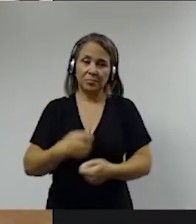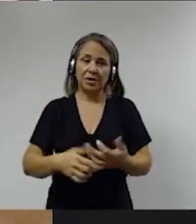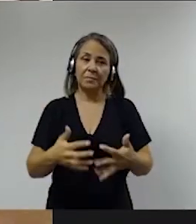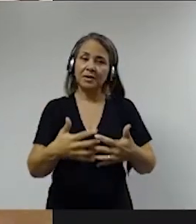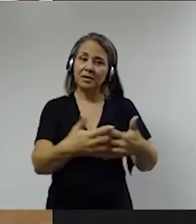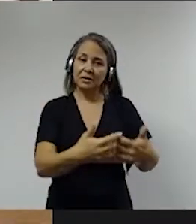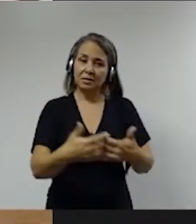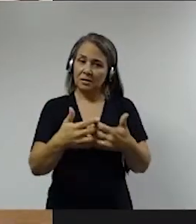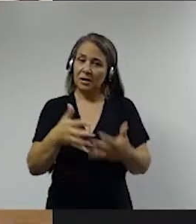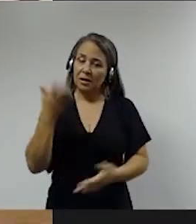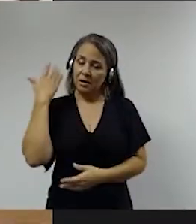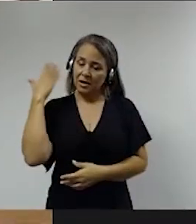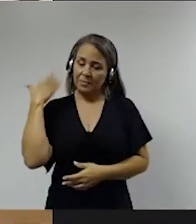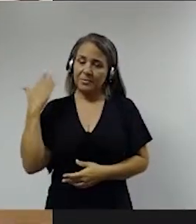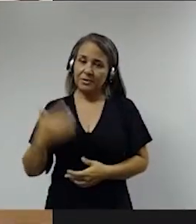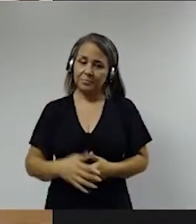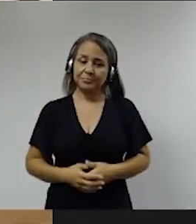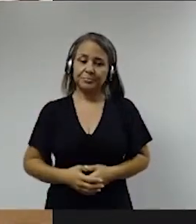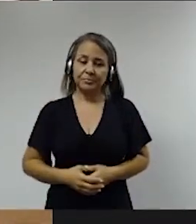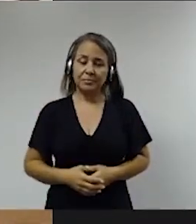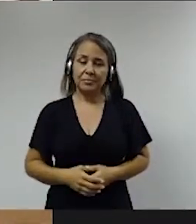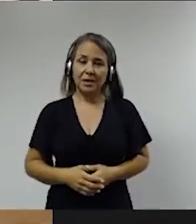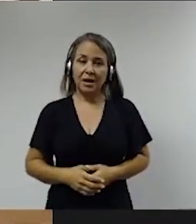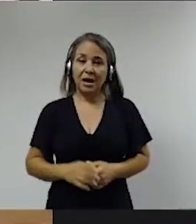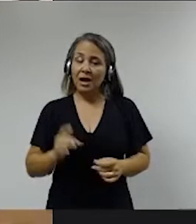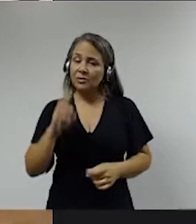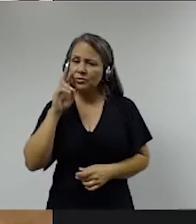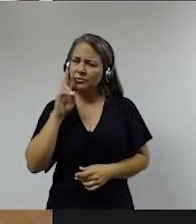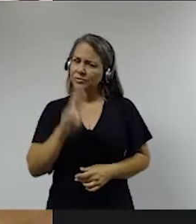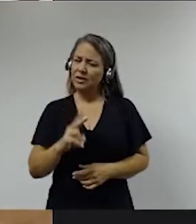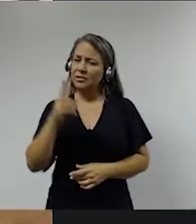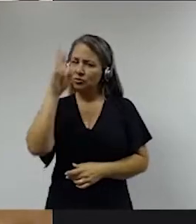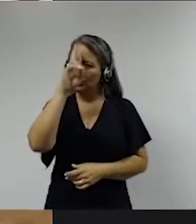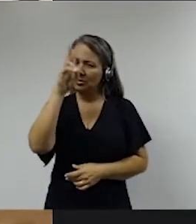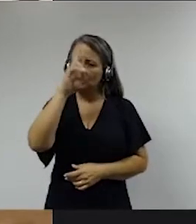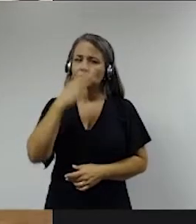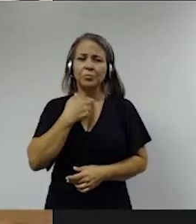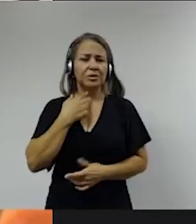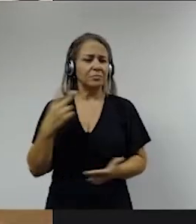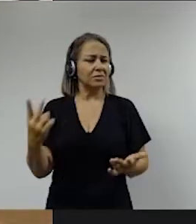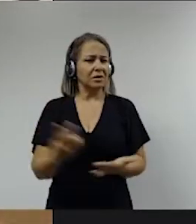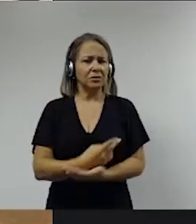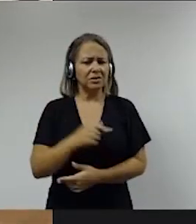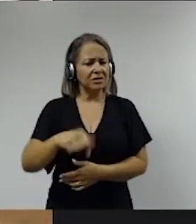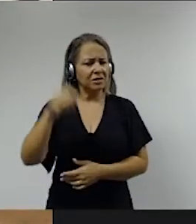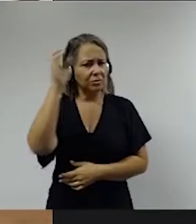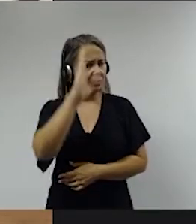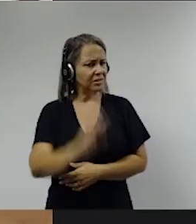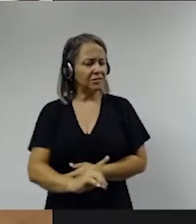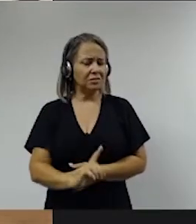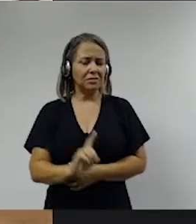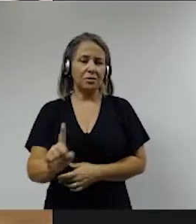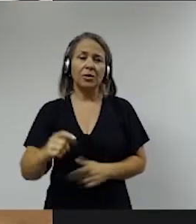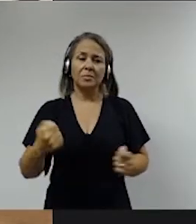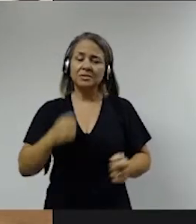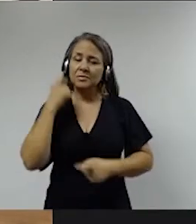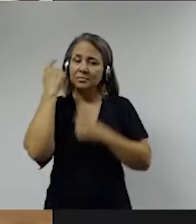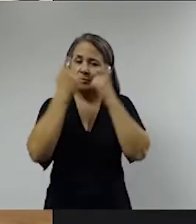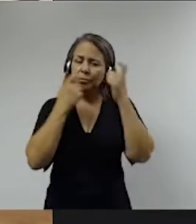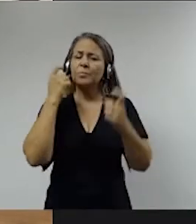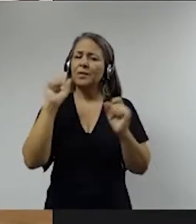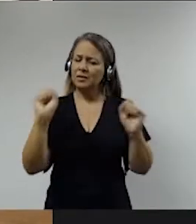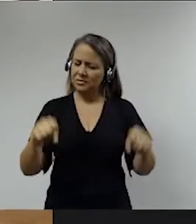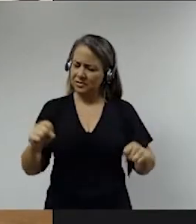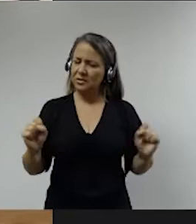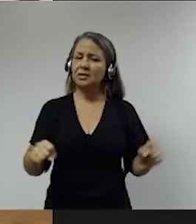momento. A gente é só olhar para a história, a gente não pode deixar isso acontecer no Brasil agora, no resto do mundo. A gente tem que estar preocupado, sim,